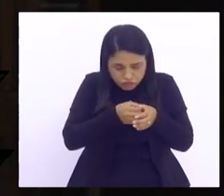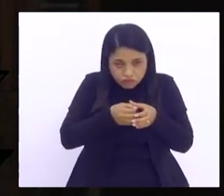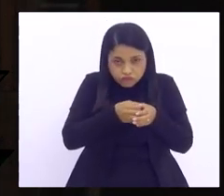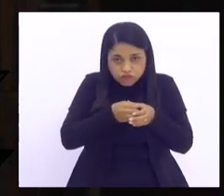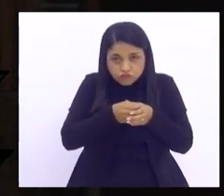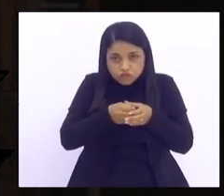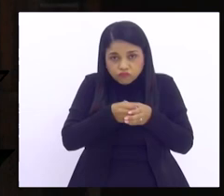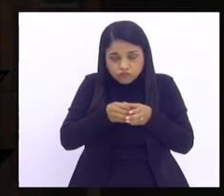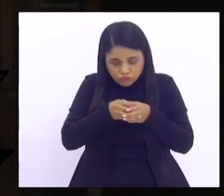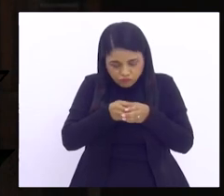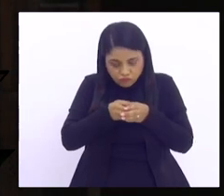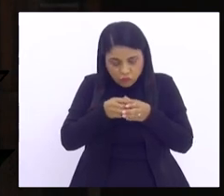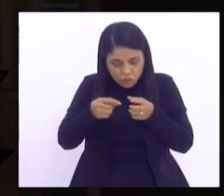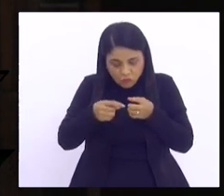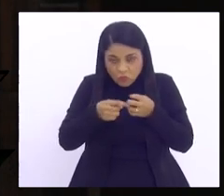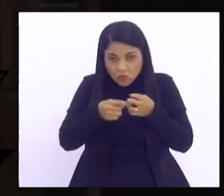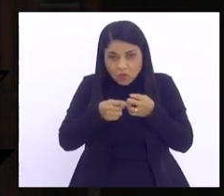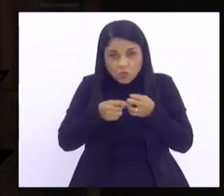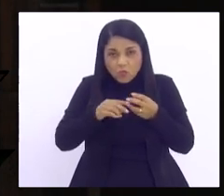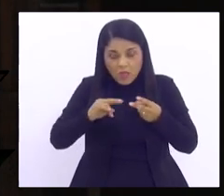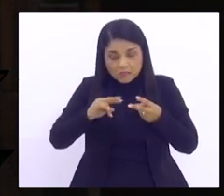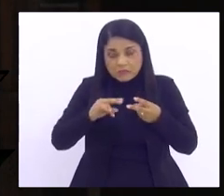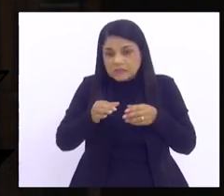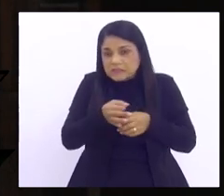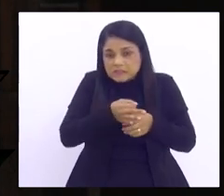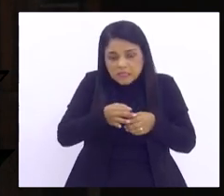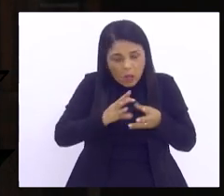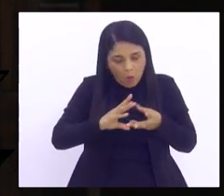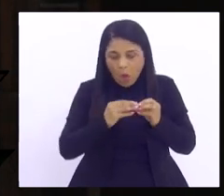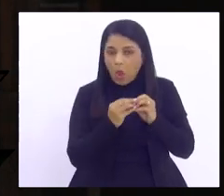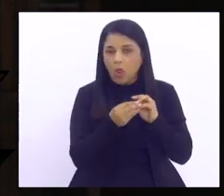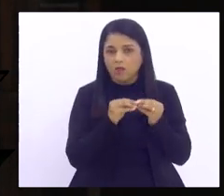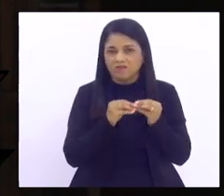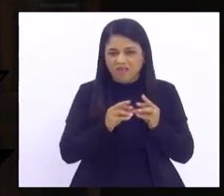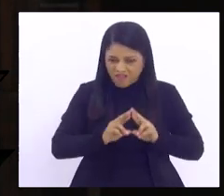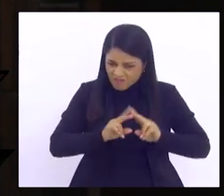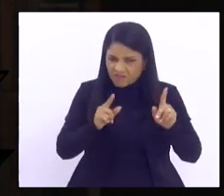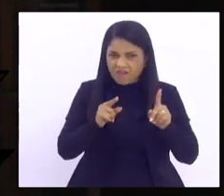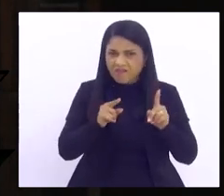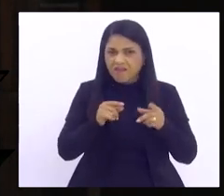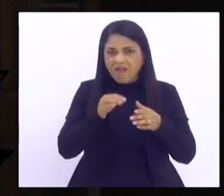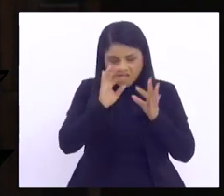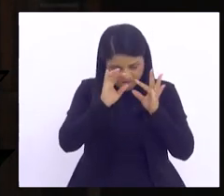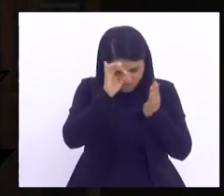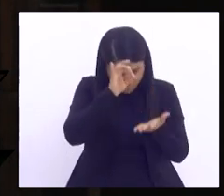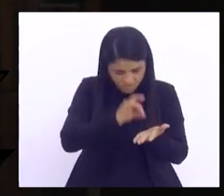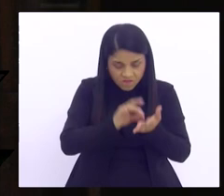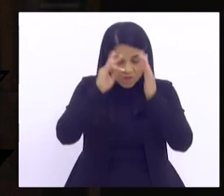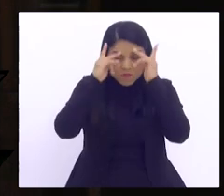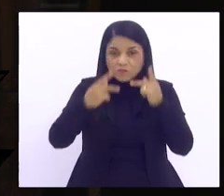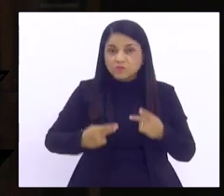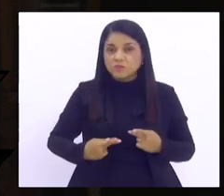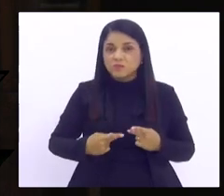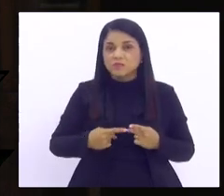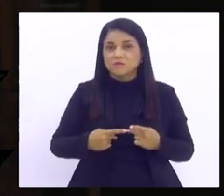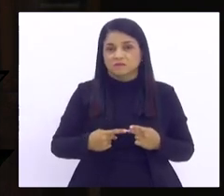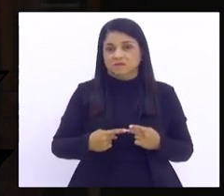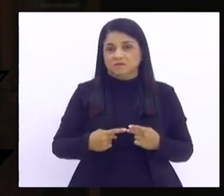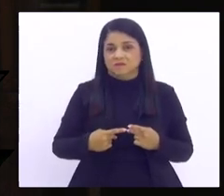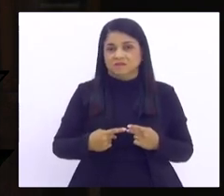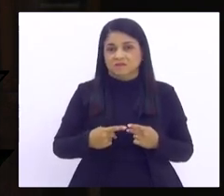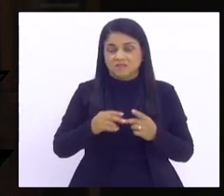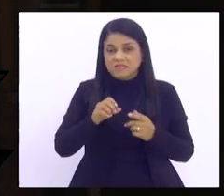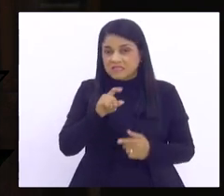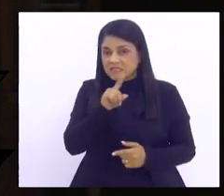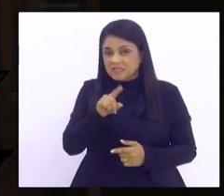um amontoado de células, mas sim um indivíduo real. A partir da constituição do zigoto,